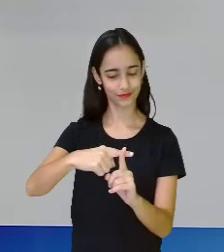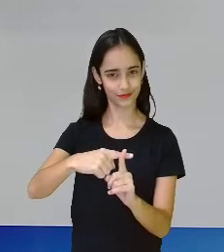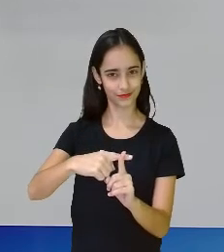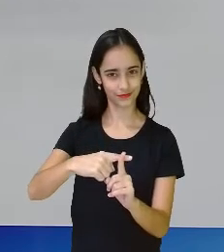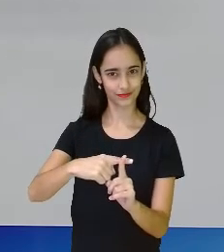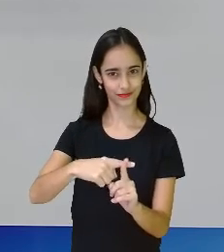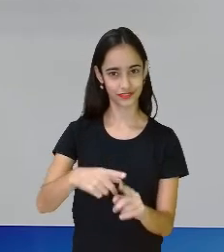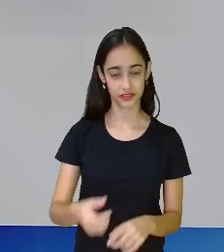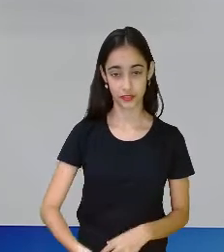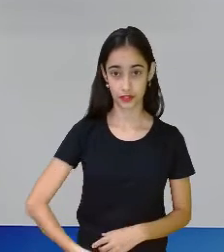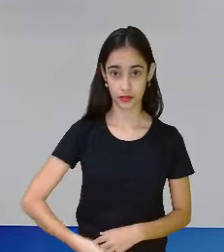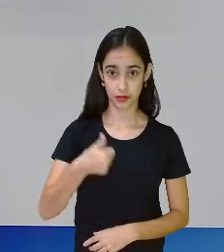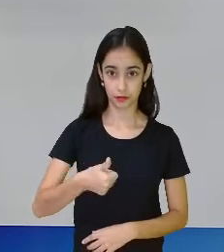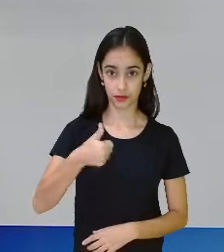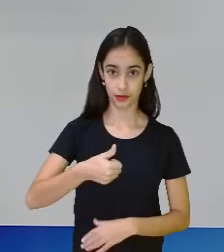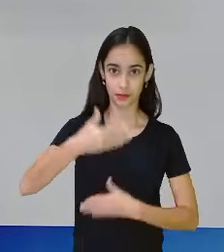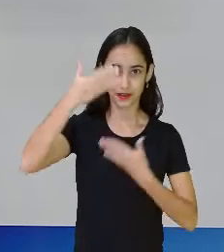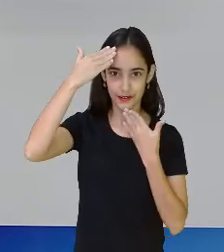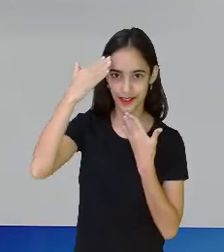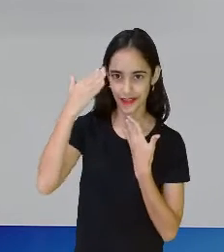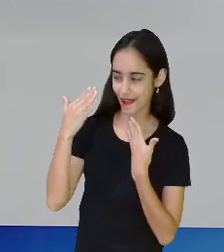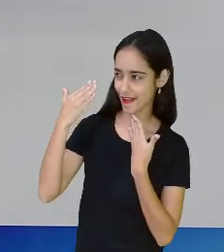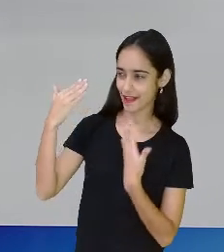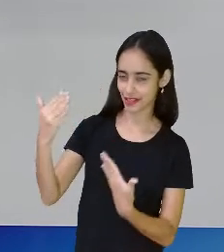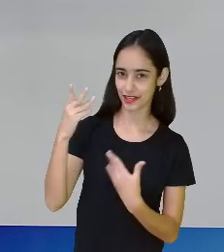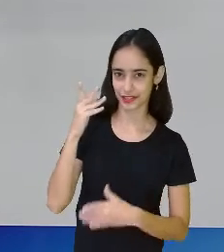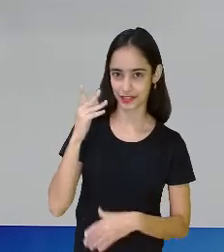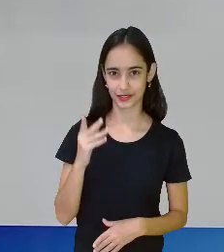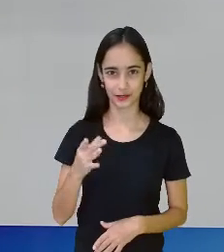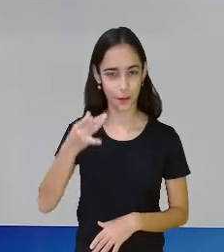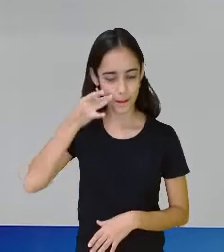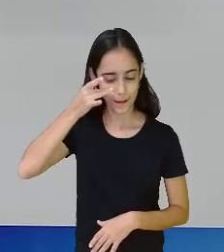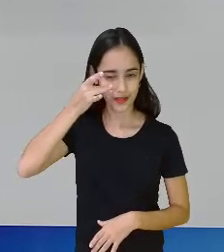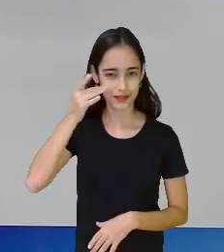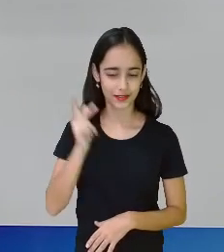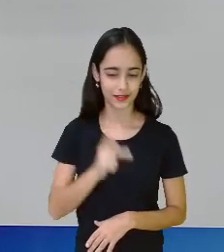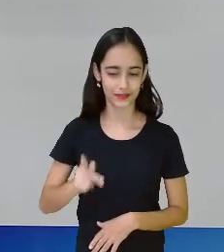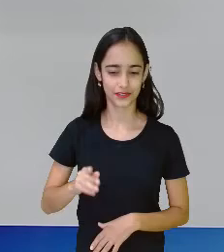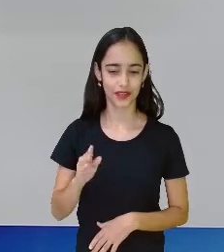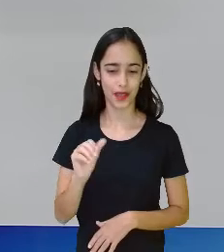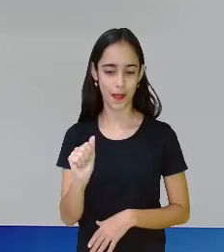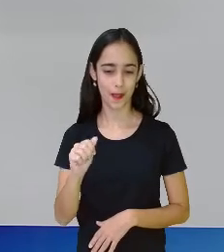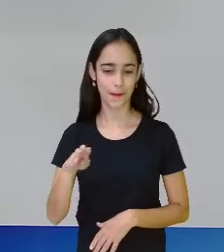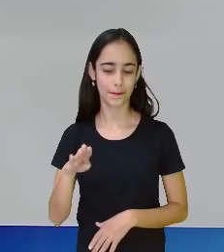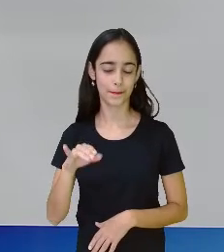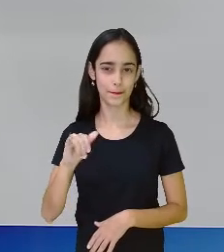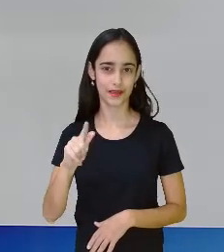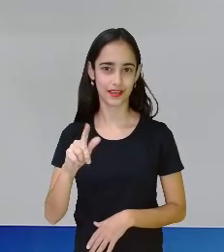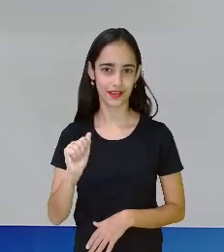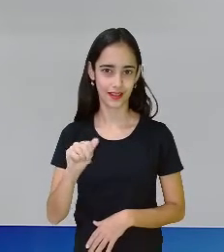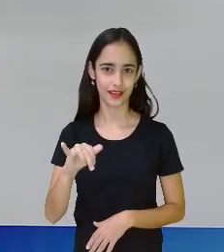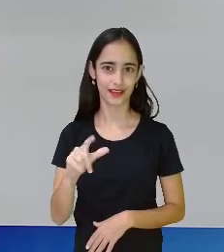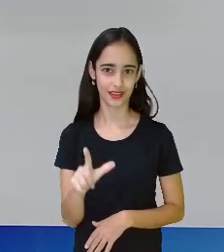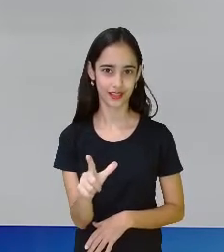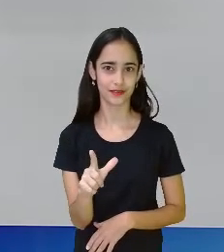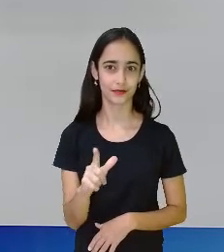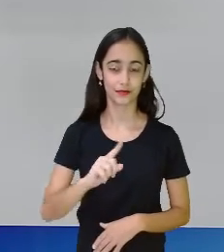quero primeiramente agradecer a presença da professora Abigail Viana. E aí, professora, depois de uma